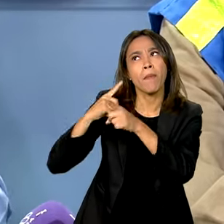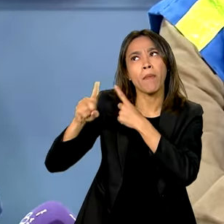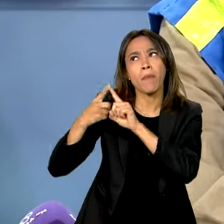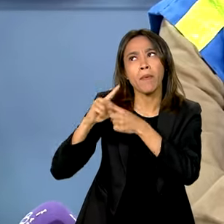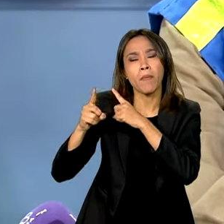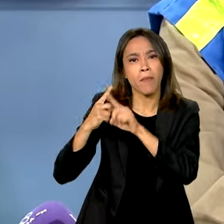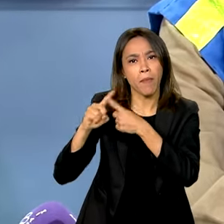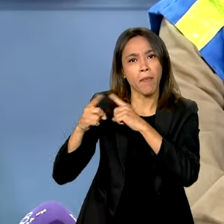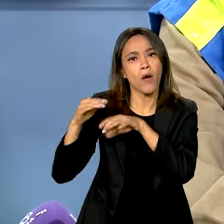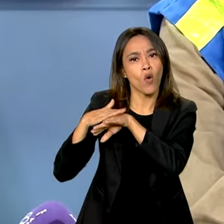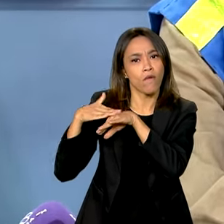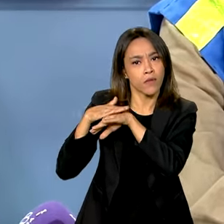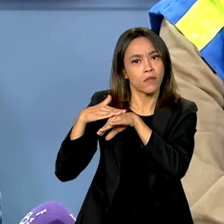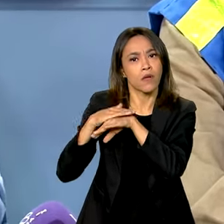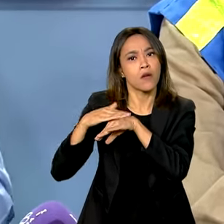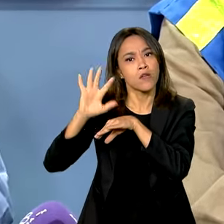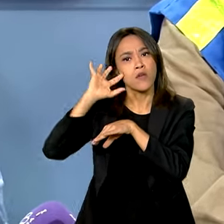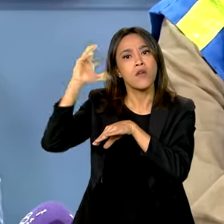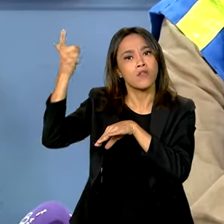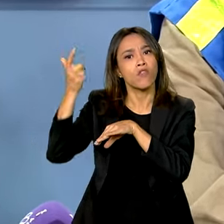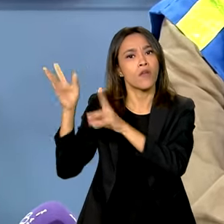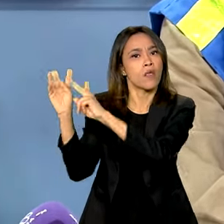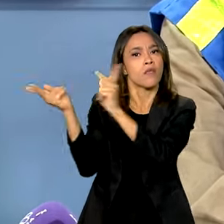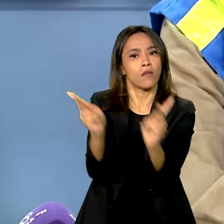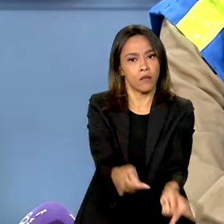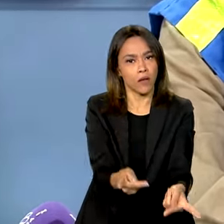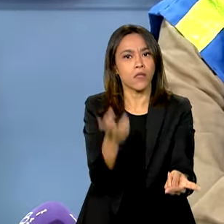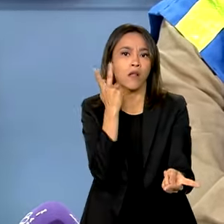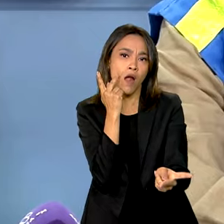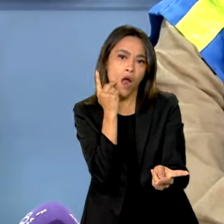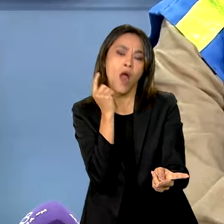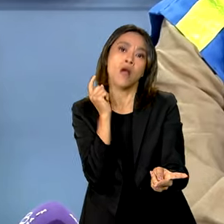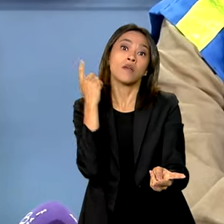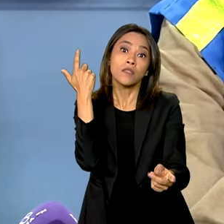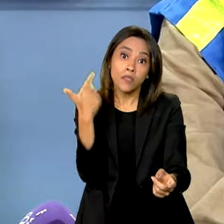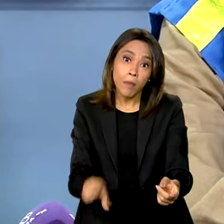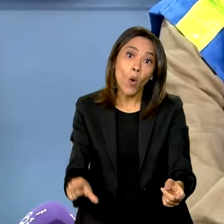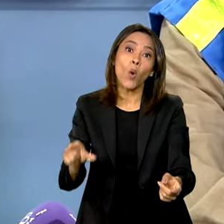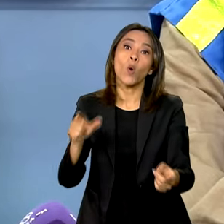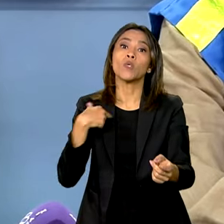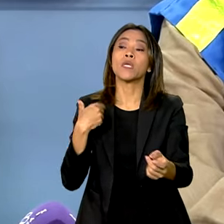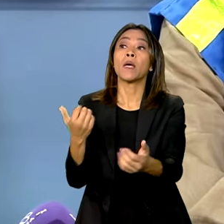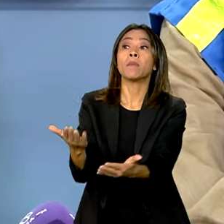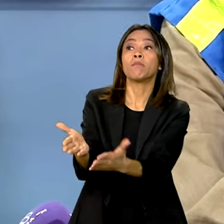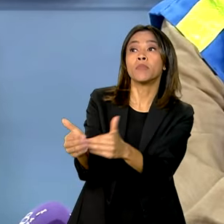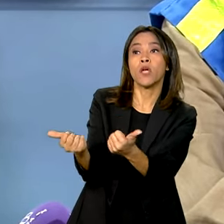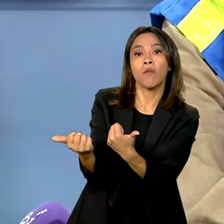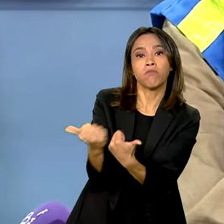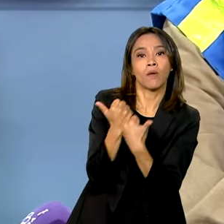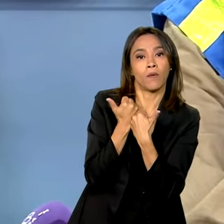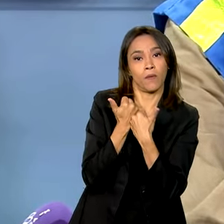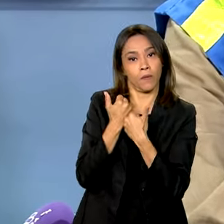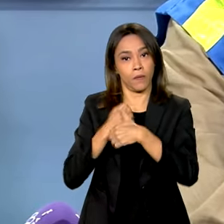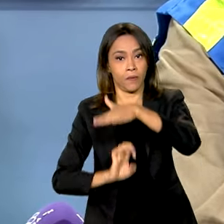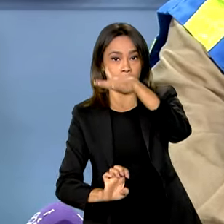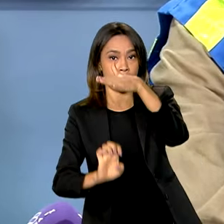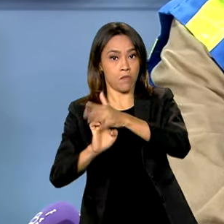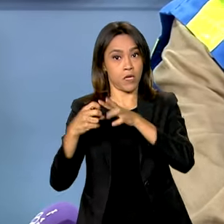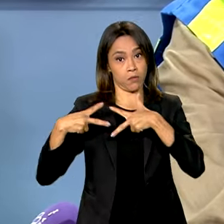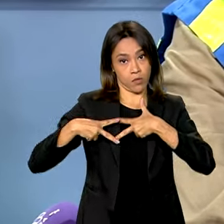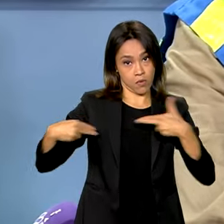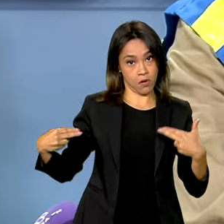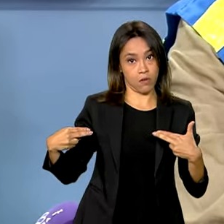Alexandre Silveira para que a gente possa tentar buscar também o apoio da Petrobras para